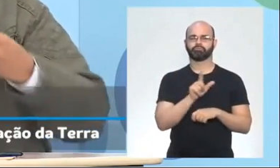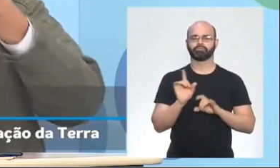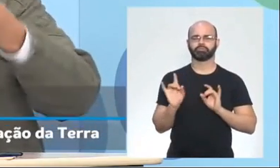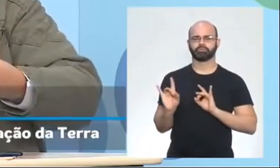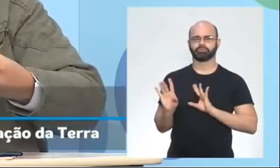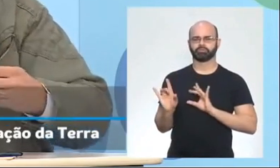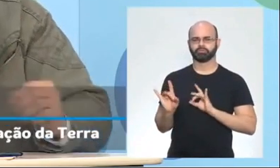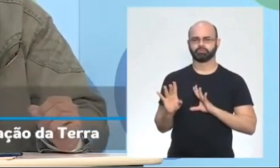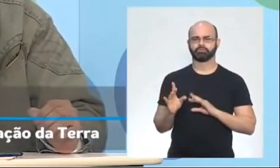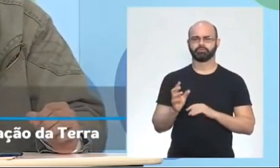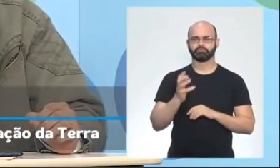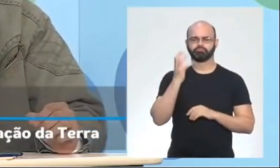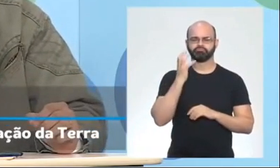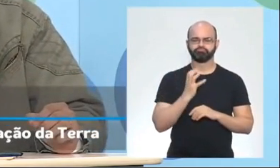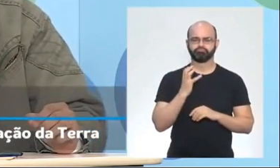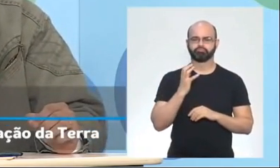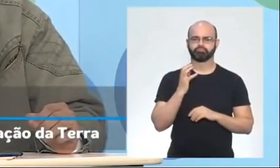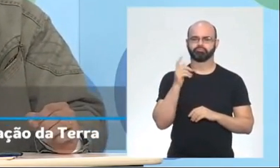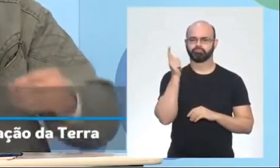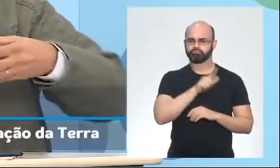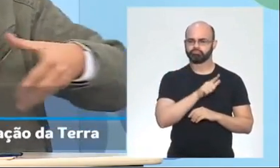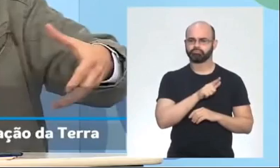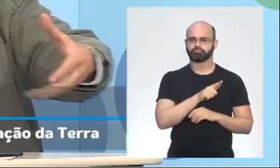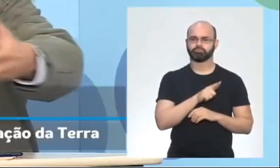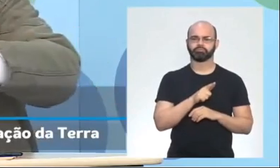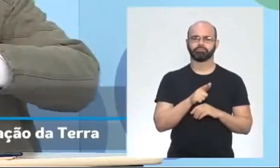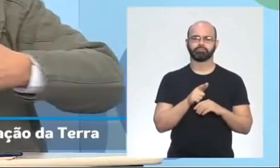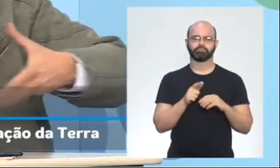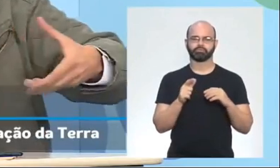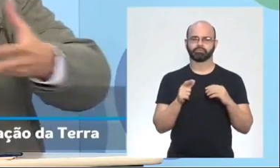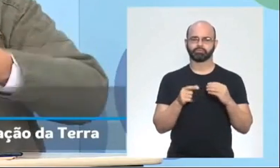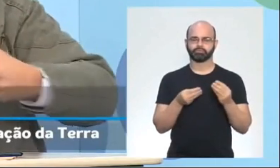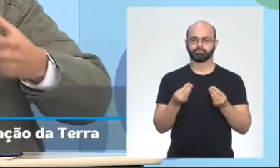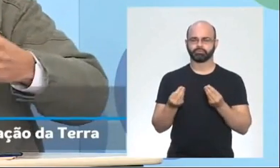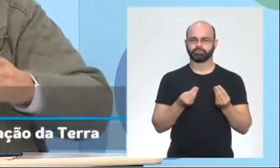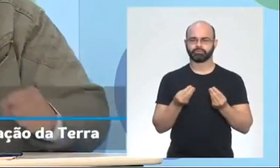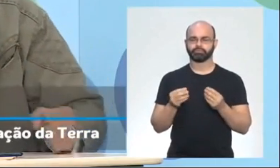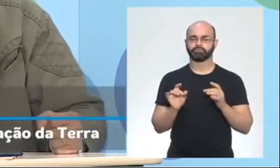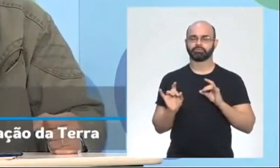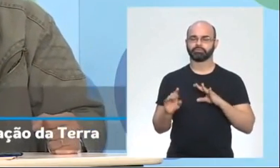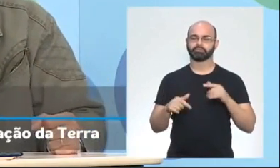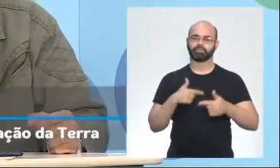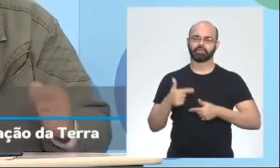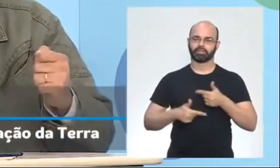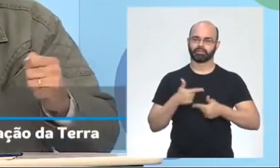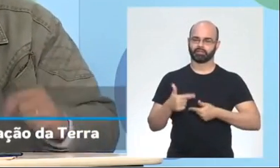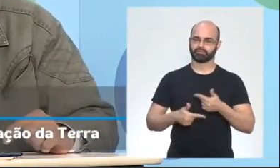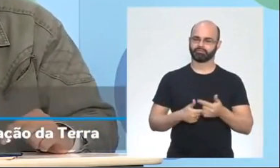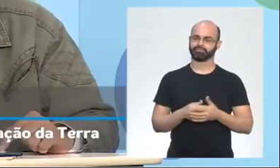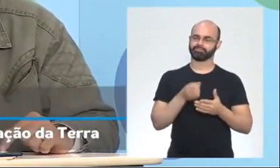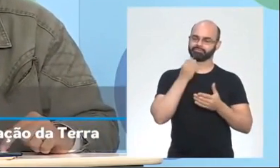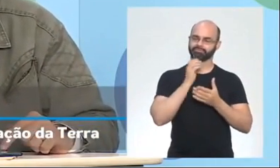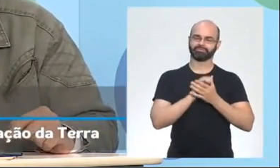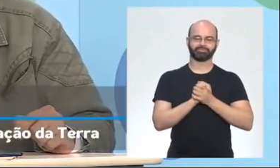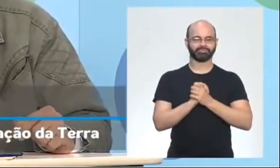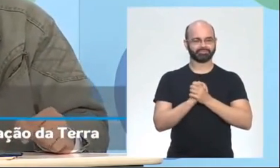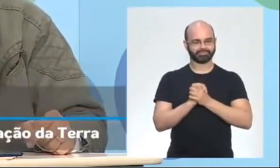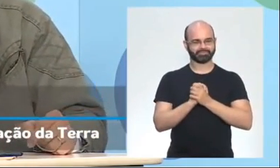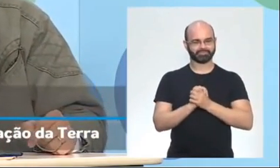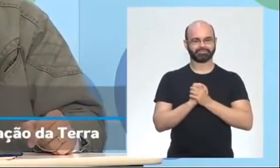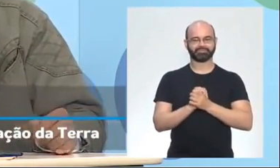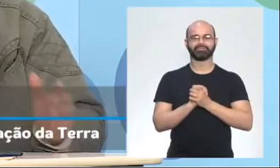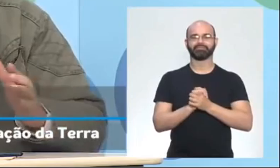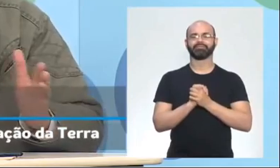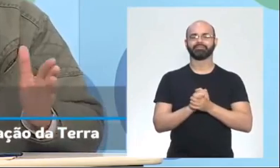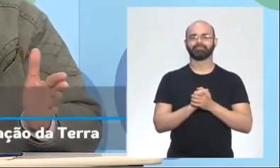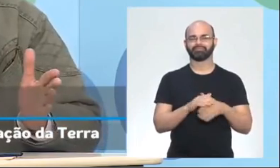técnica, presteza, toda a questão técnica do trabalho. Então, parabéns, tem que construir